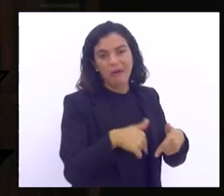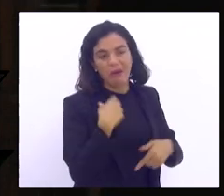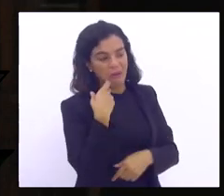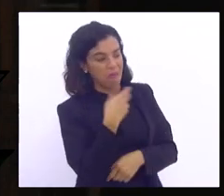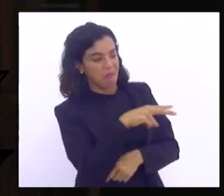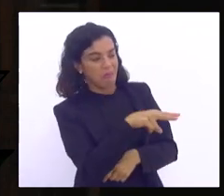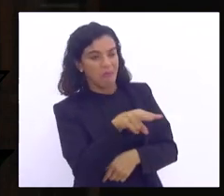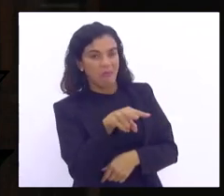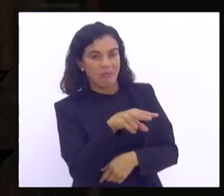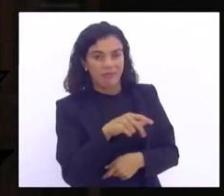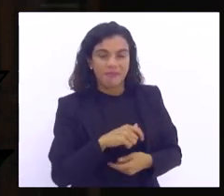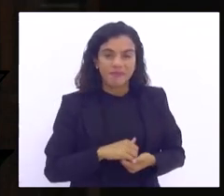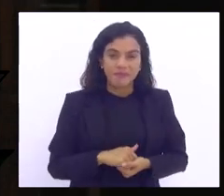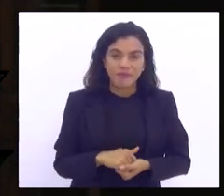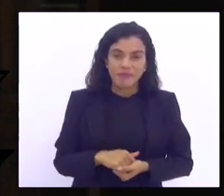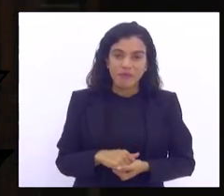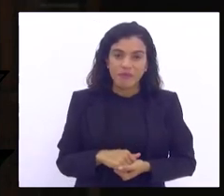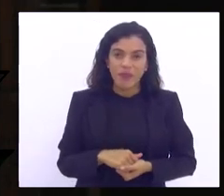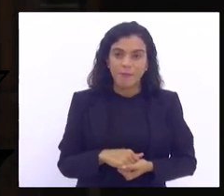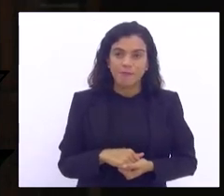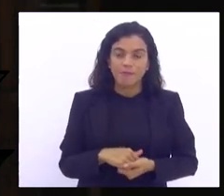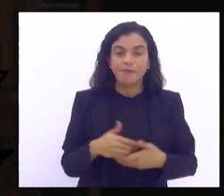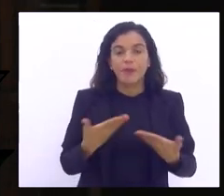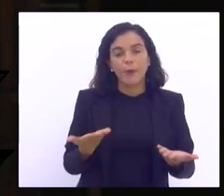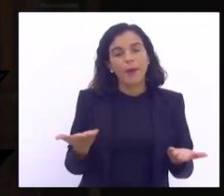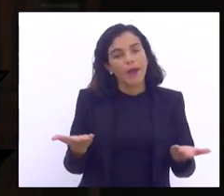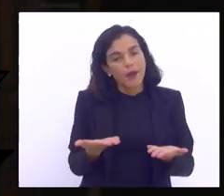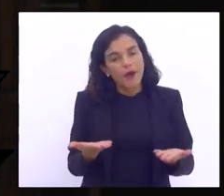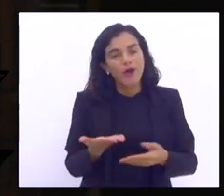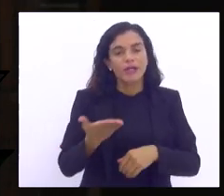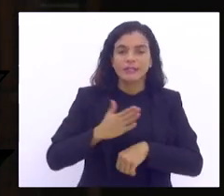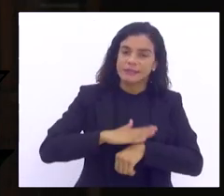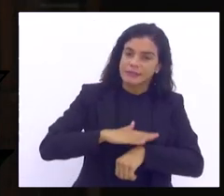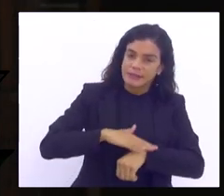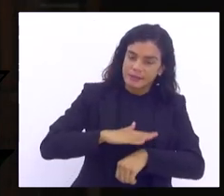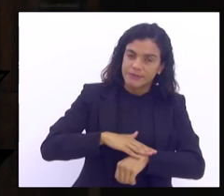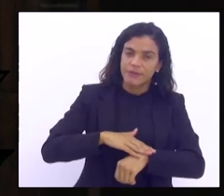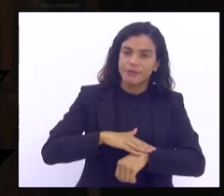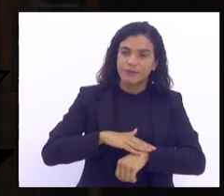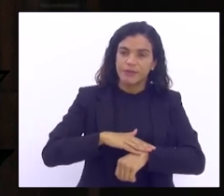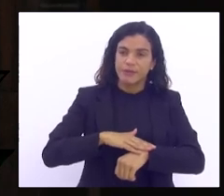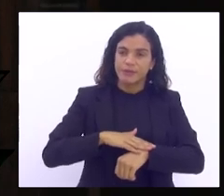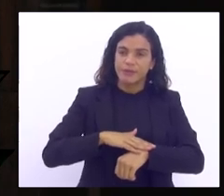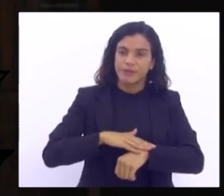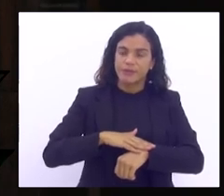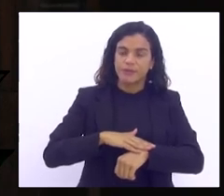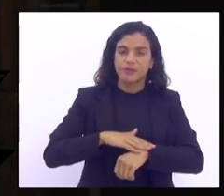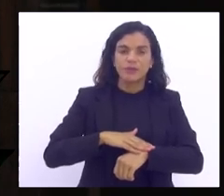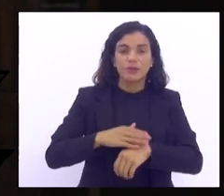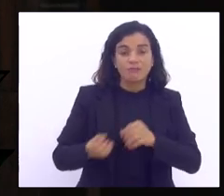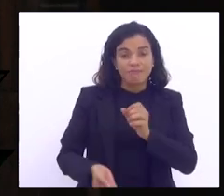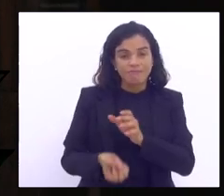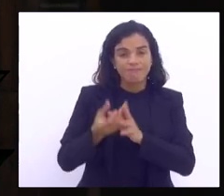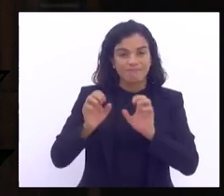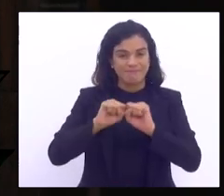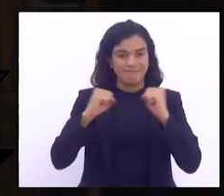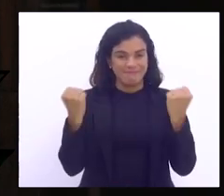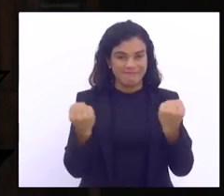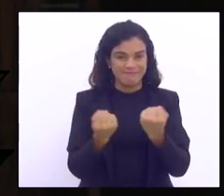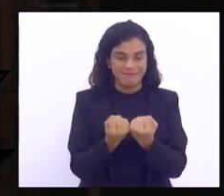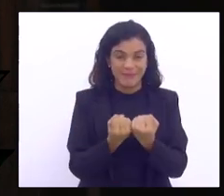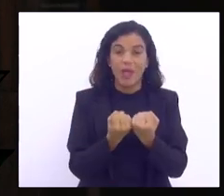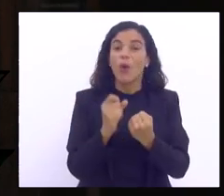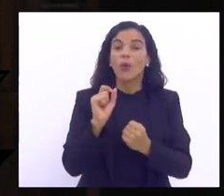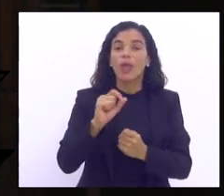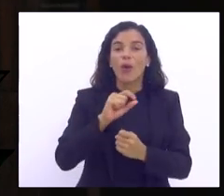final. Bem, a ocasião que nos leva a este seminário, na celebração da